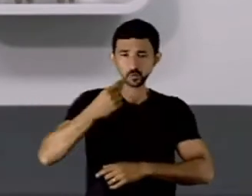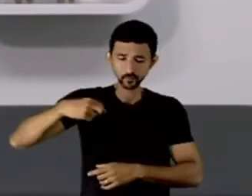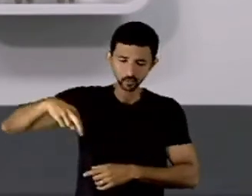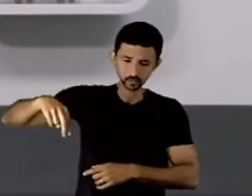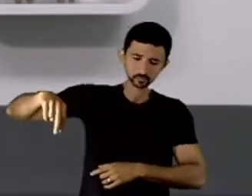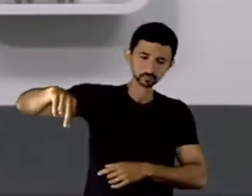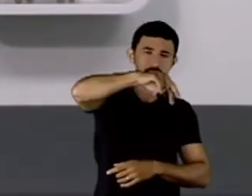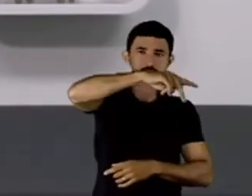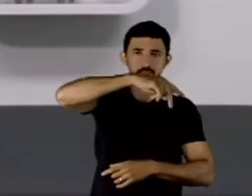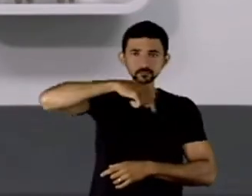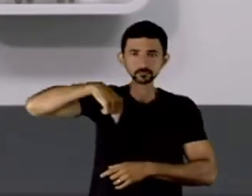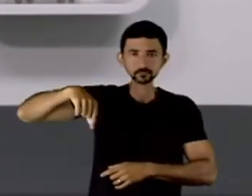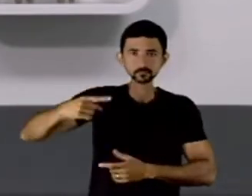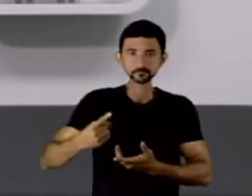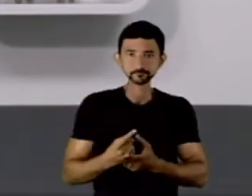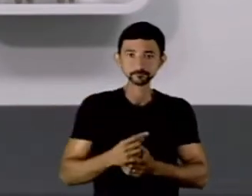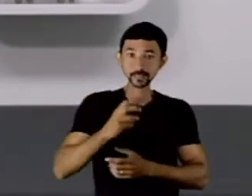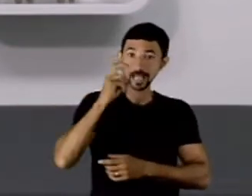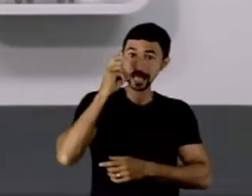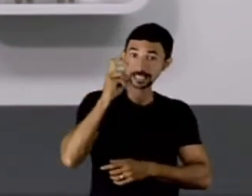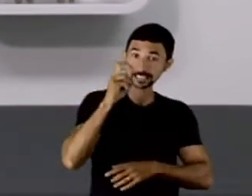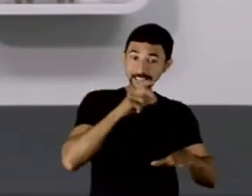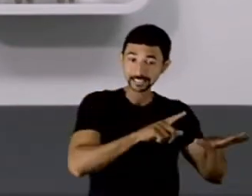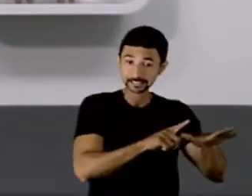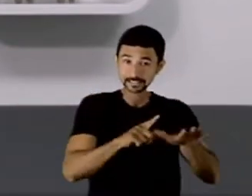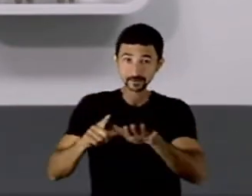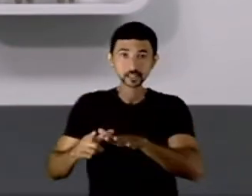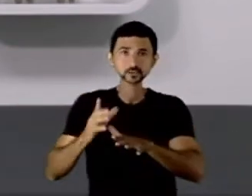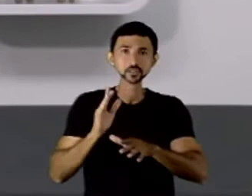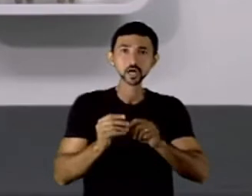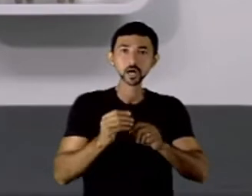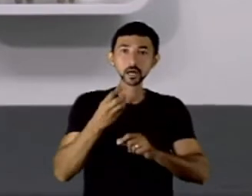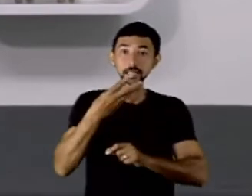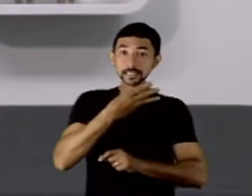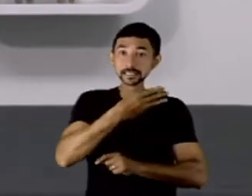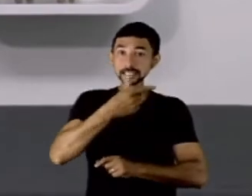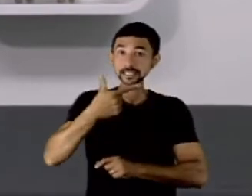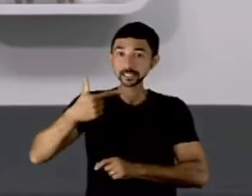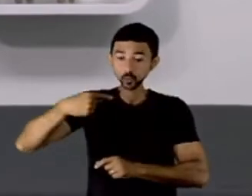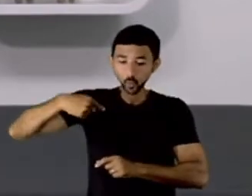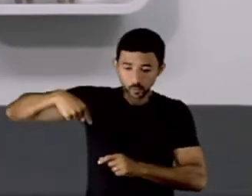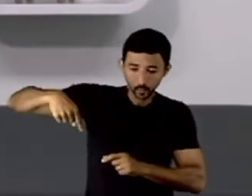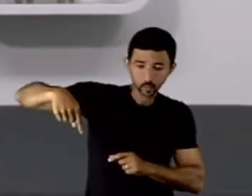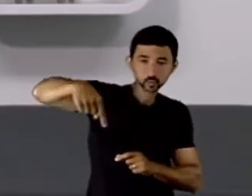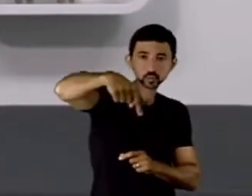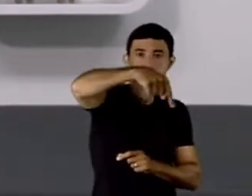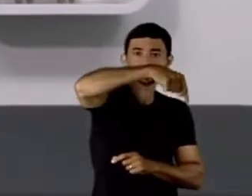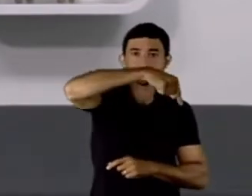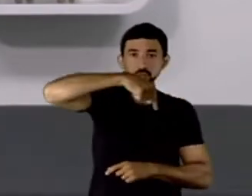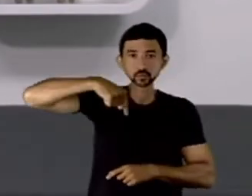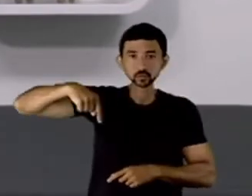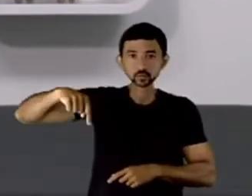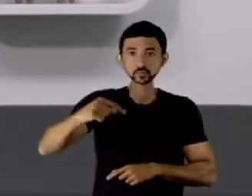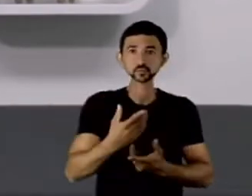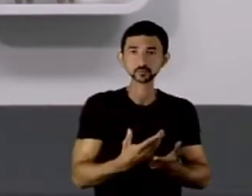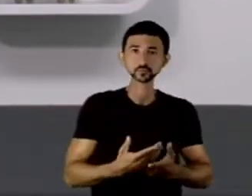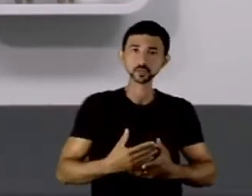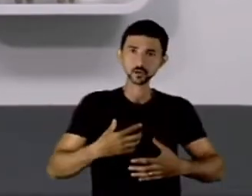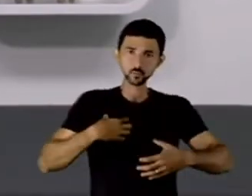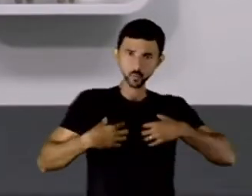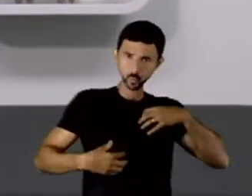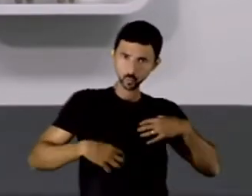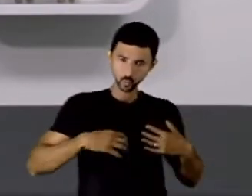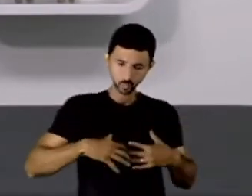ao redor do campo. Na quinta semana, ele já fazia 32 voltas. É claro que o